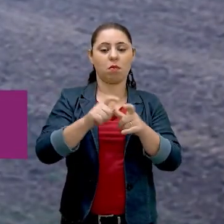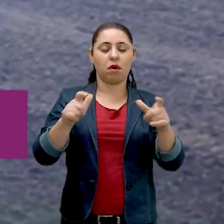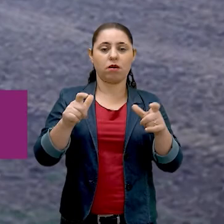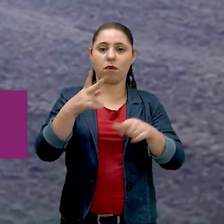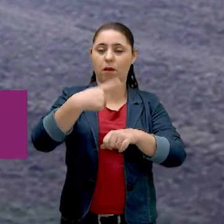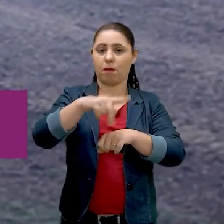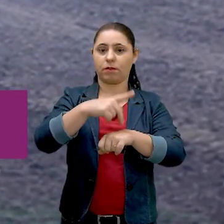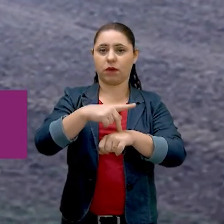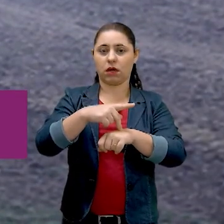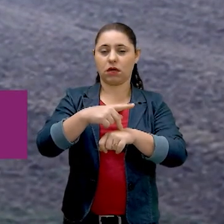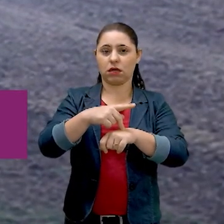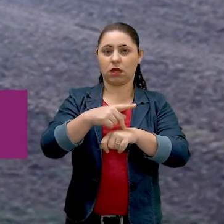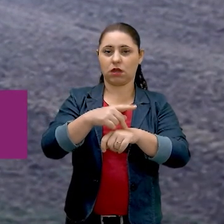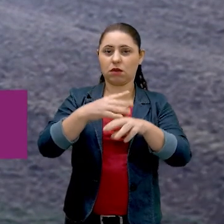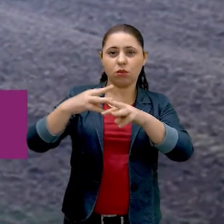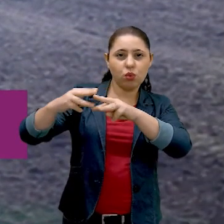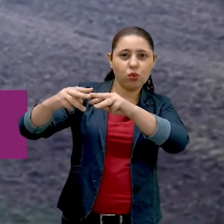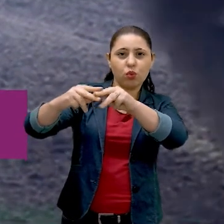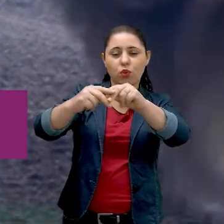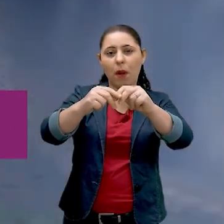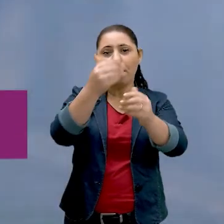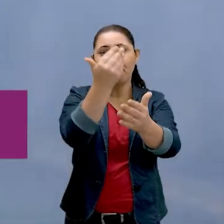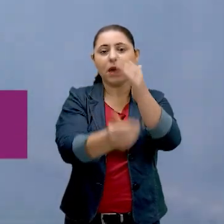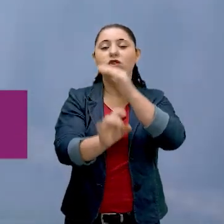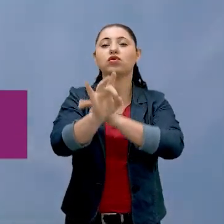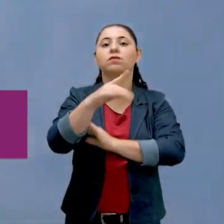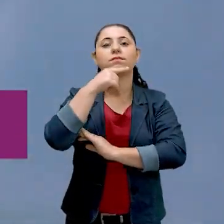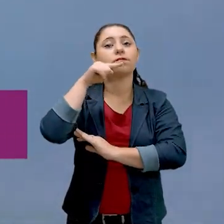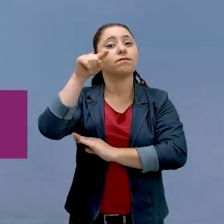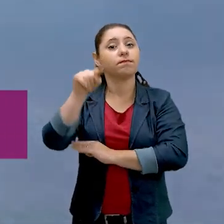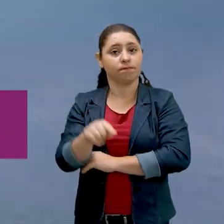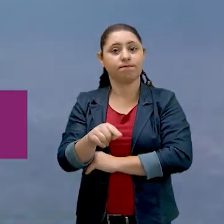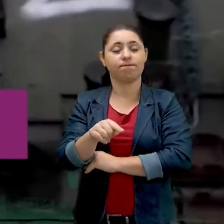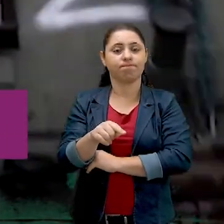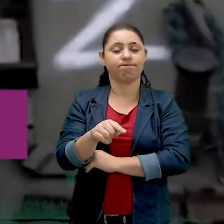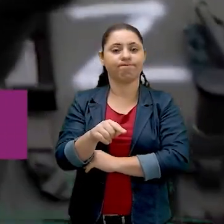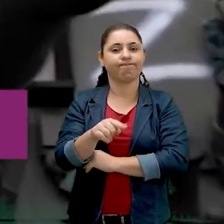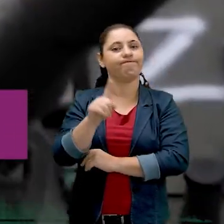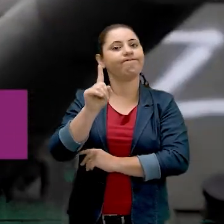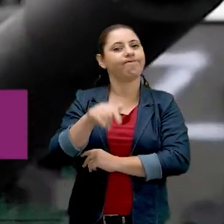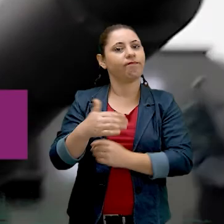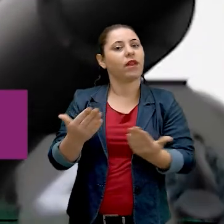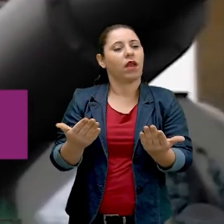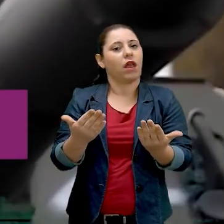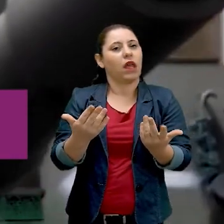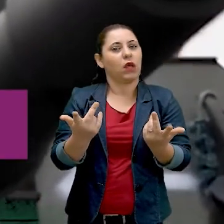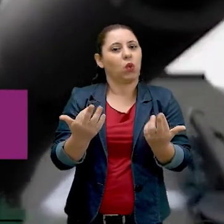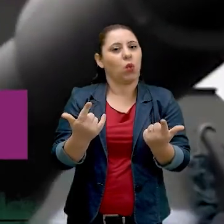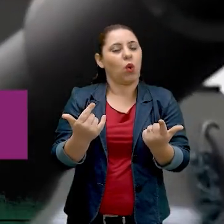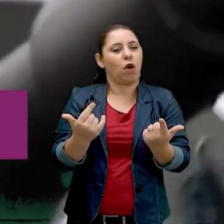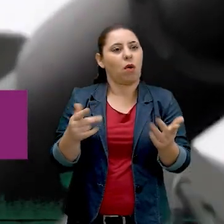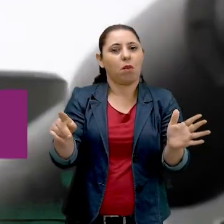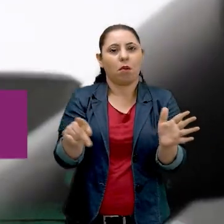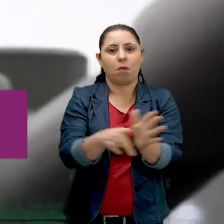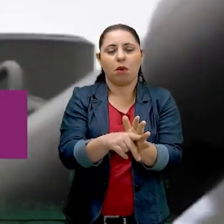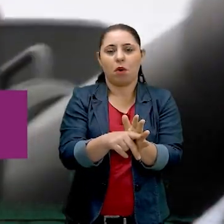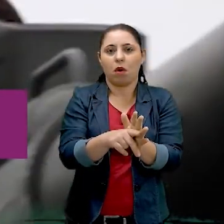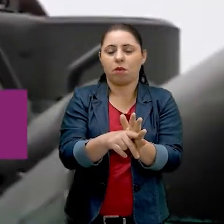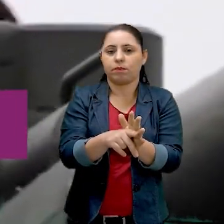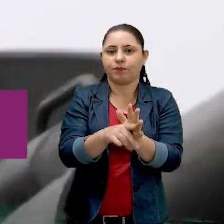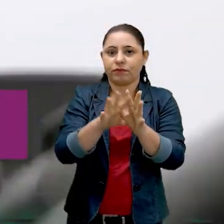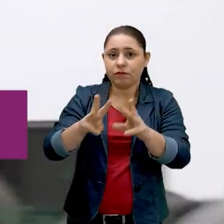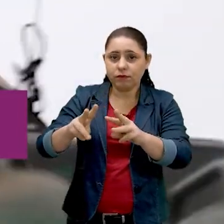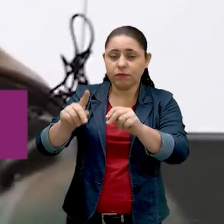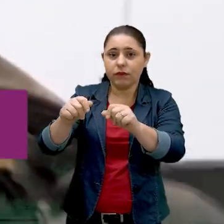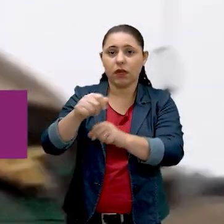extensão territorial da Europa, só perde para a Rússia. Então, de certa forma, é um quintal do Putin que não será mais